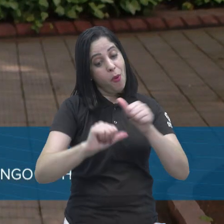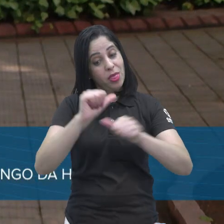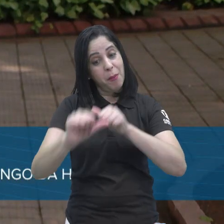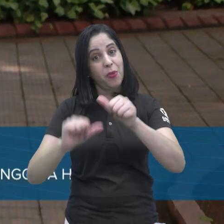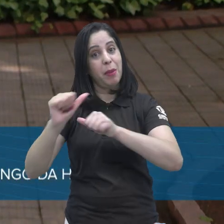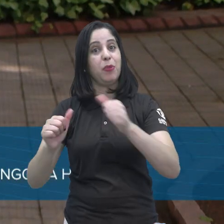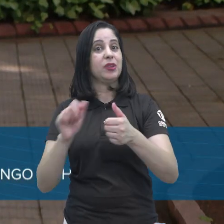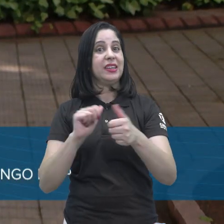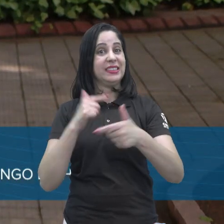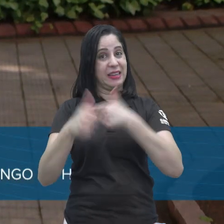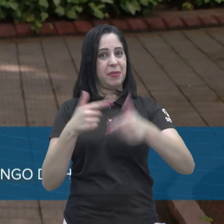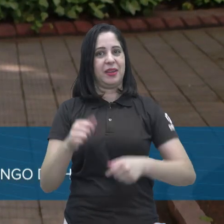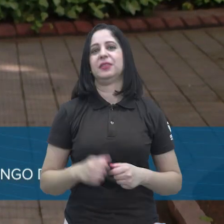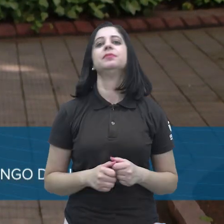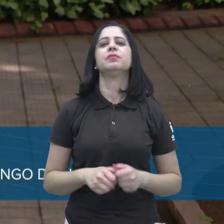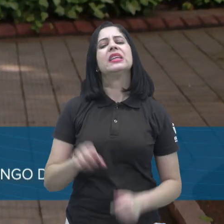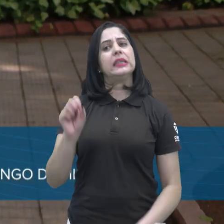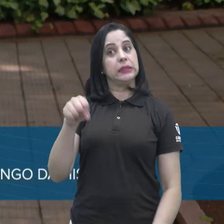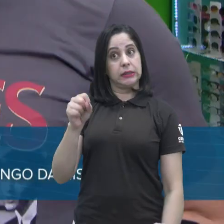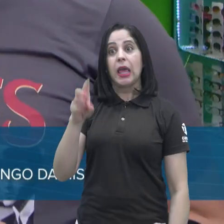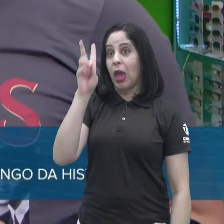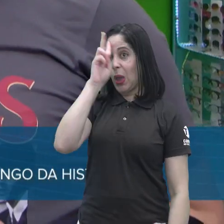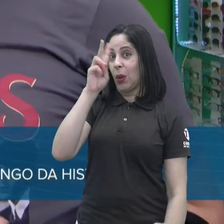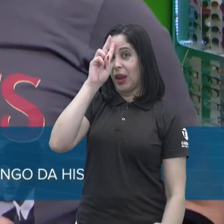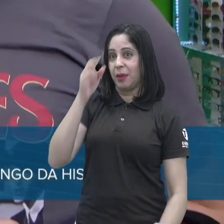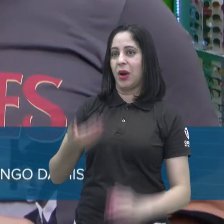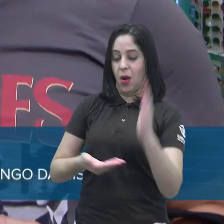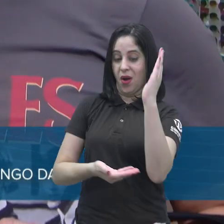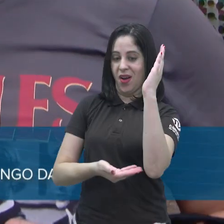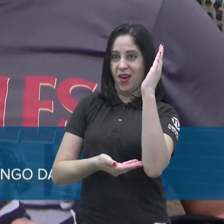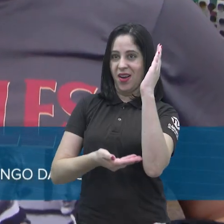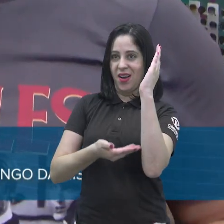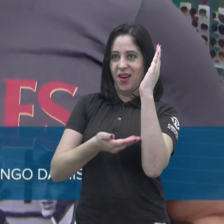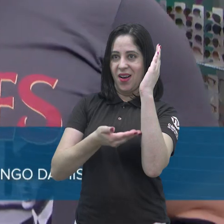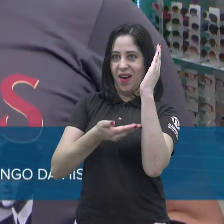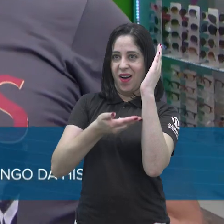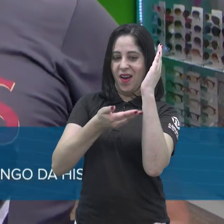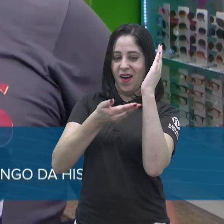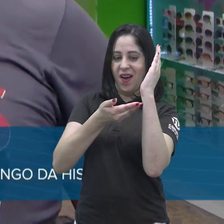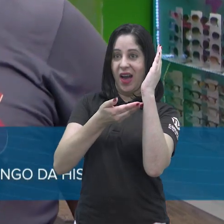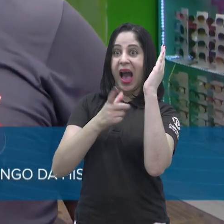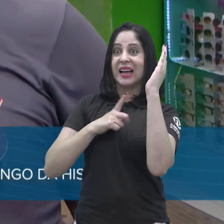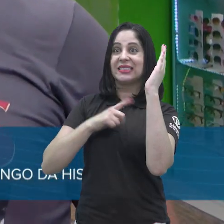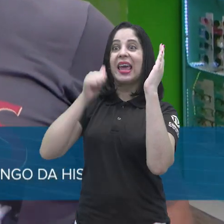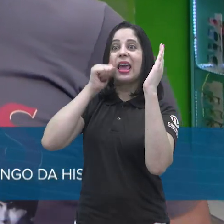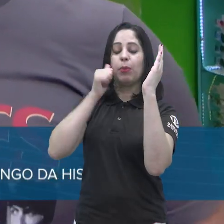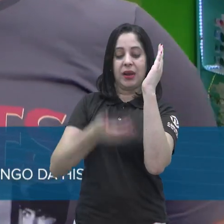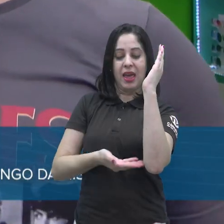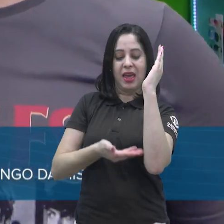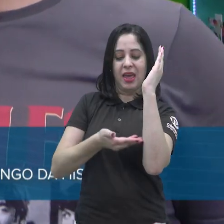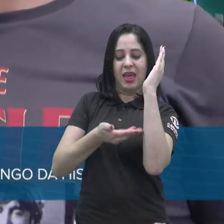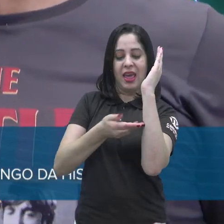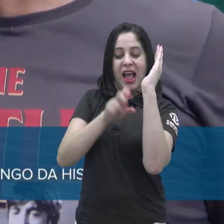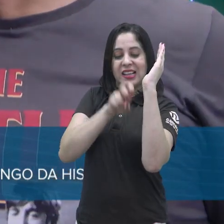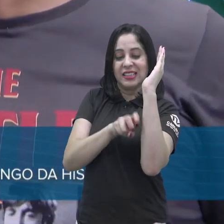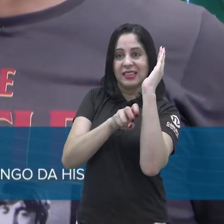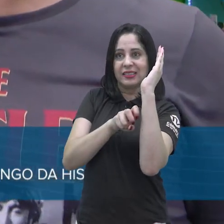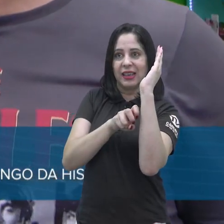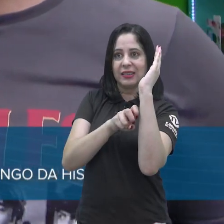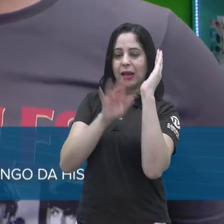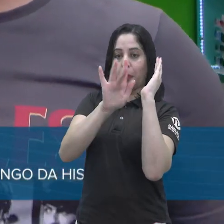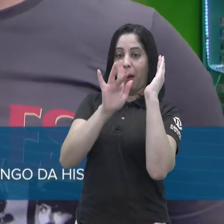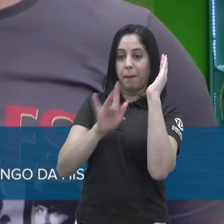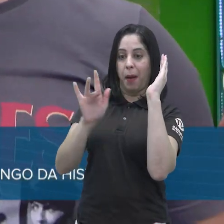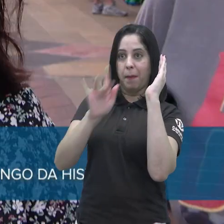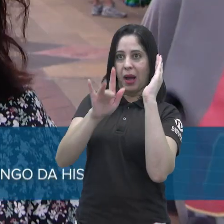essa transformação do mercado de trabalho. Vem comigo. Sim, assessorista é um deles. Se bem que aqui na cidade tem alguns prédios que ainda tem assessorista,